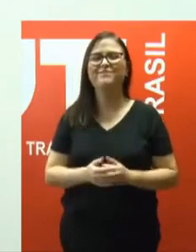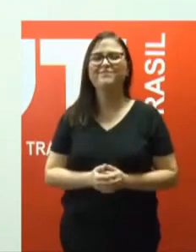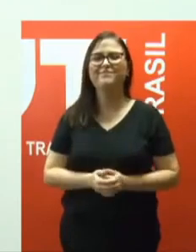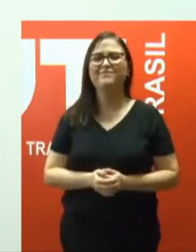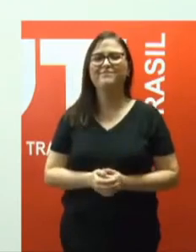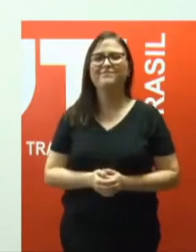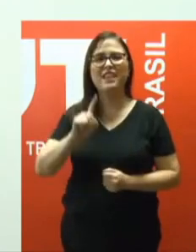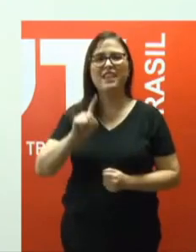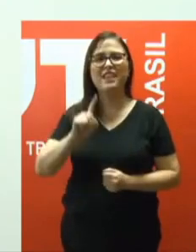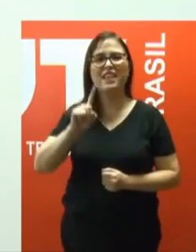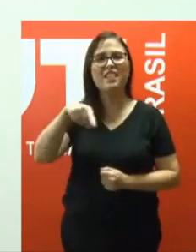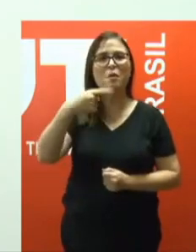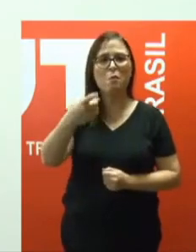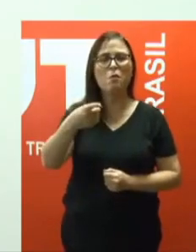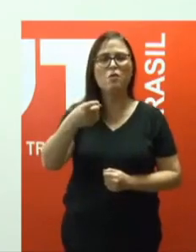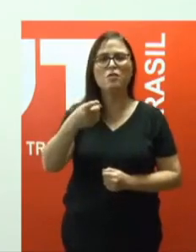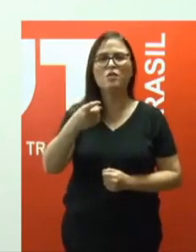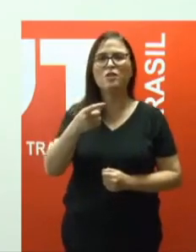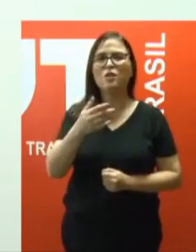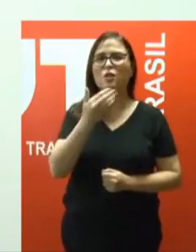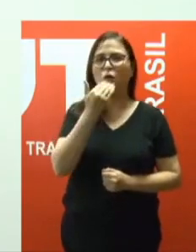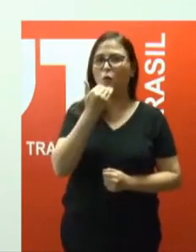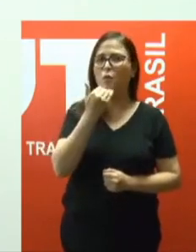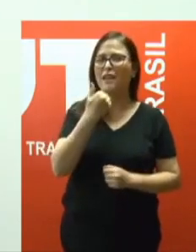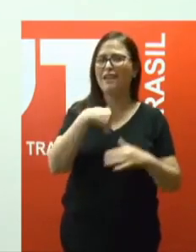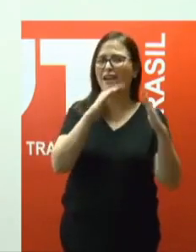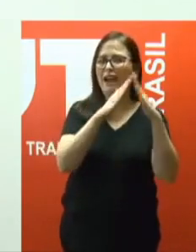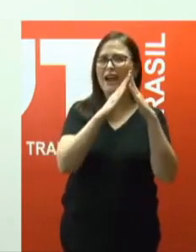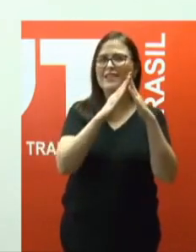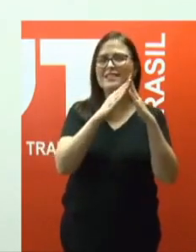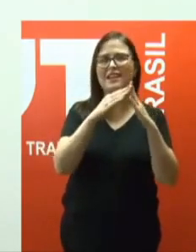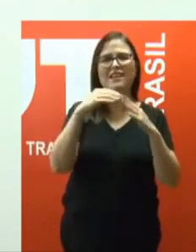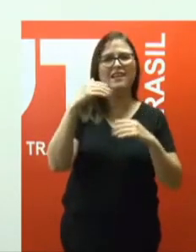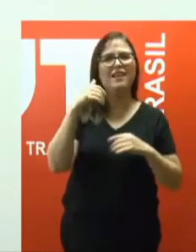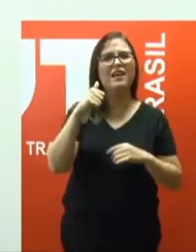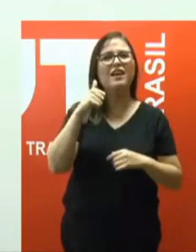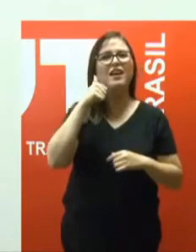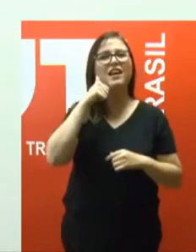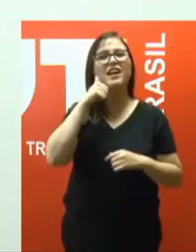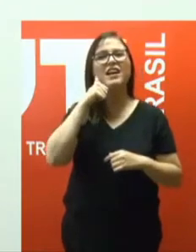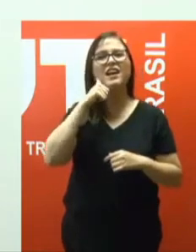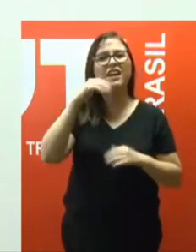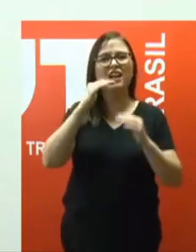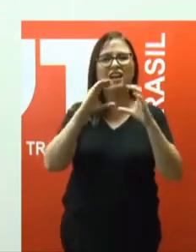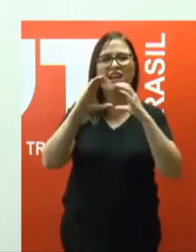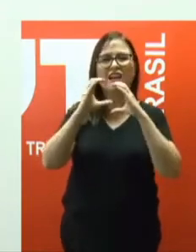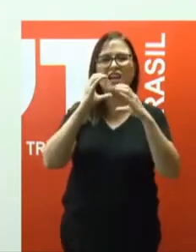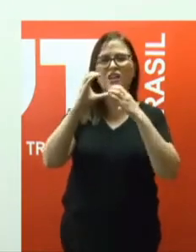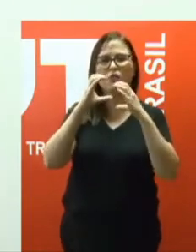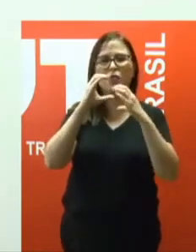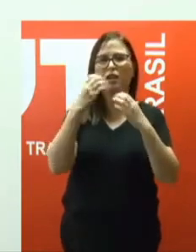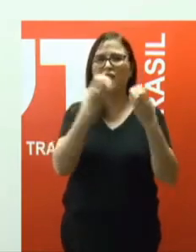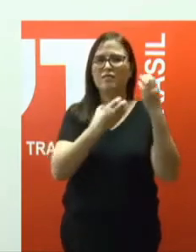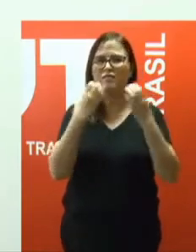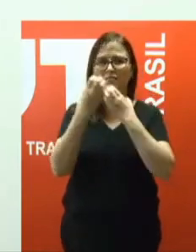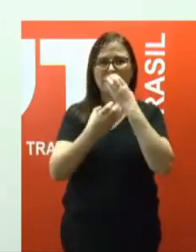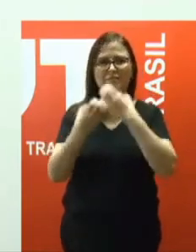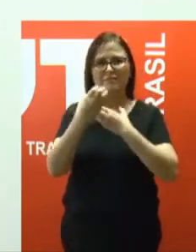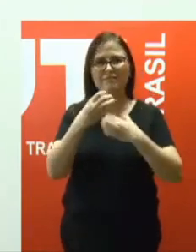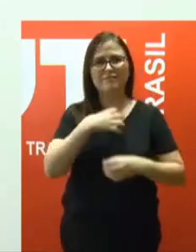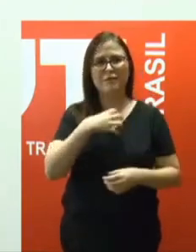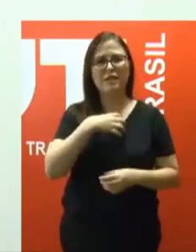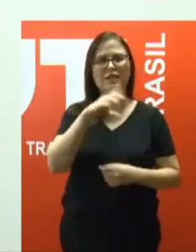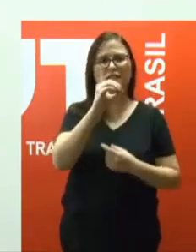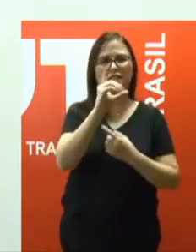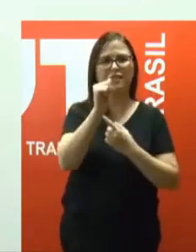Depois nós fomos jantar na casa da Daniela Mercury, sabe? E também era hein? E era política.